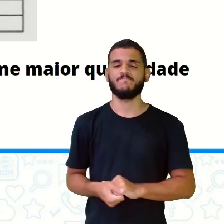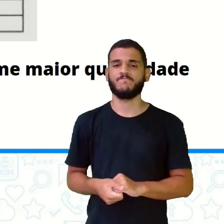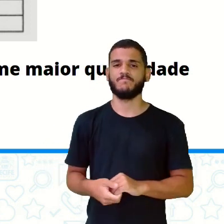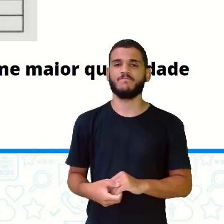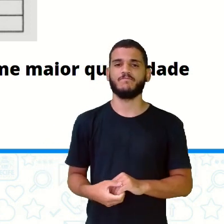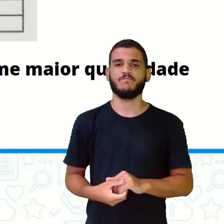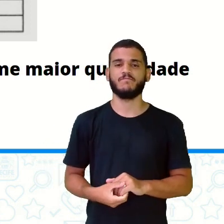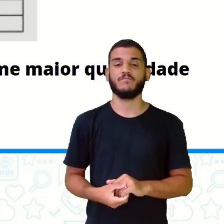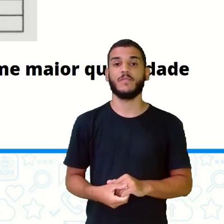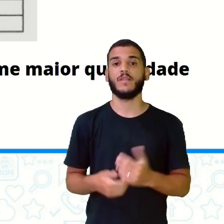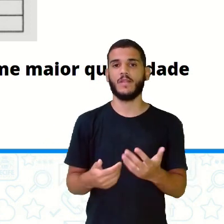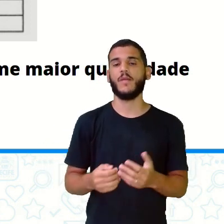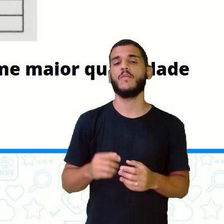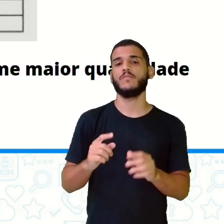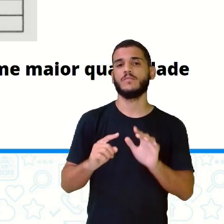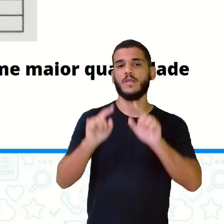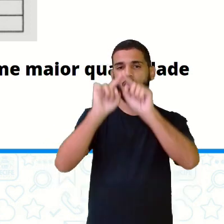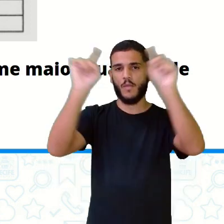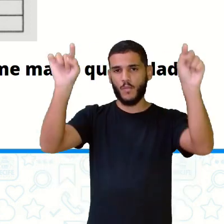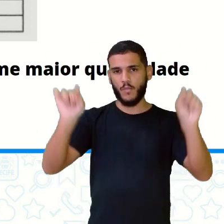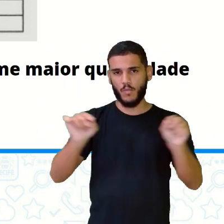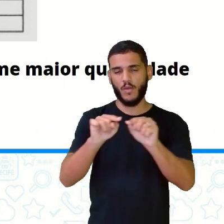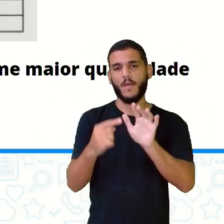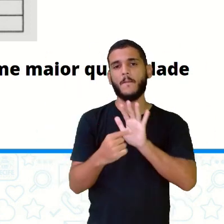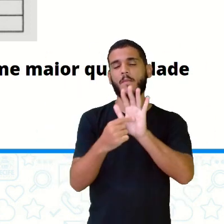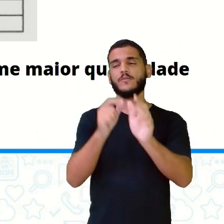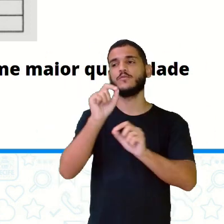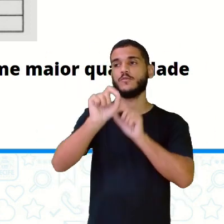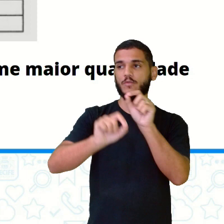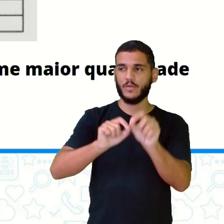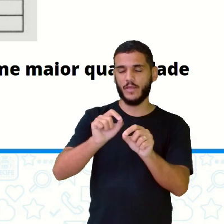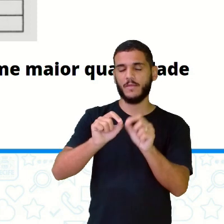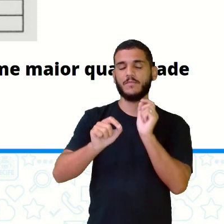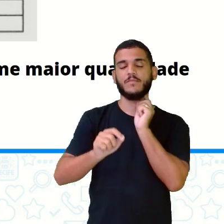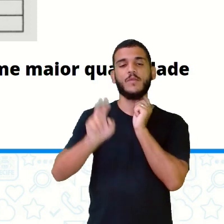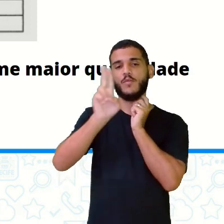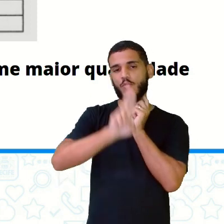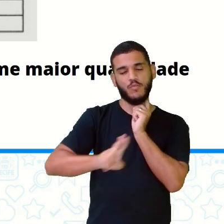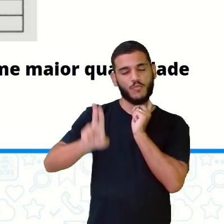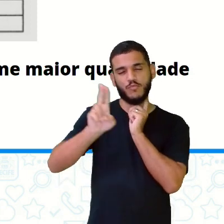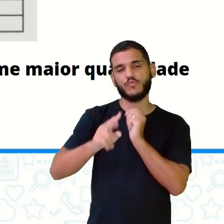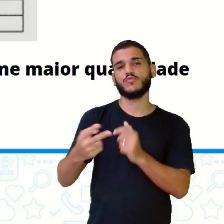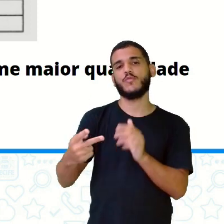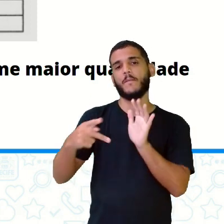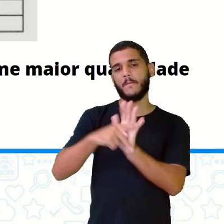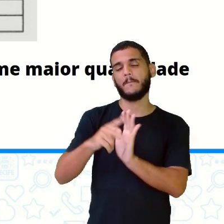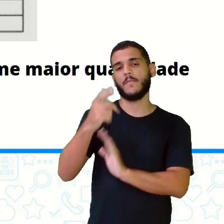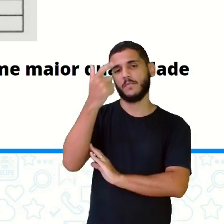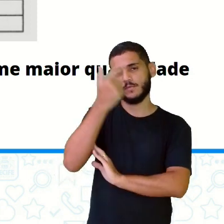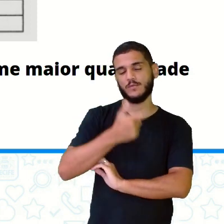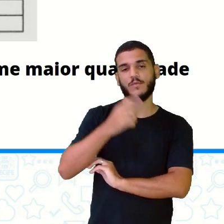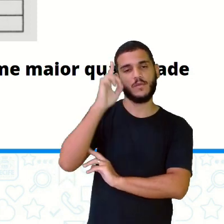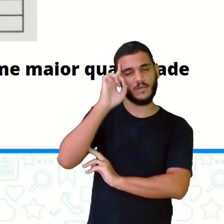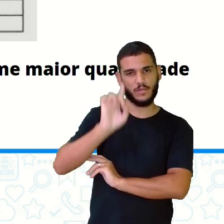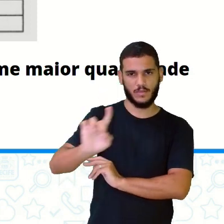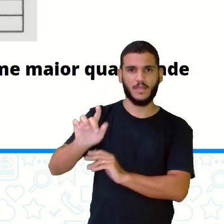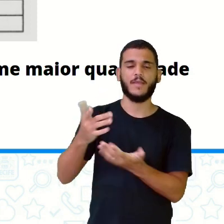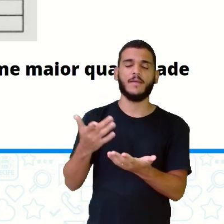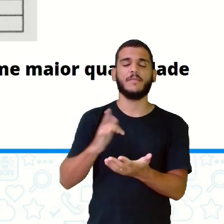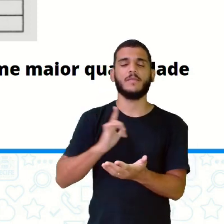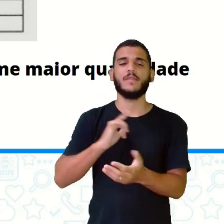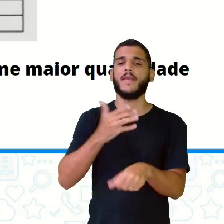O quadro mostra sugestões de consumo moderado de água por pessoa, por dia, em